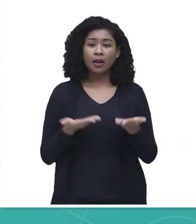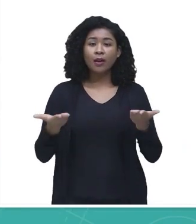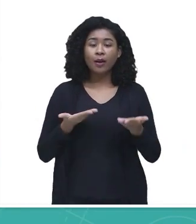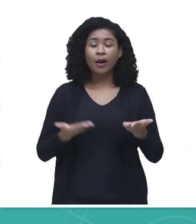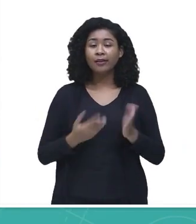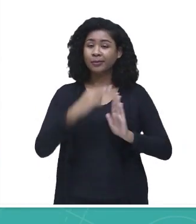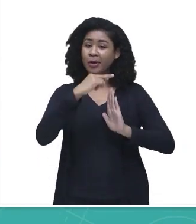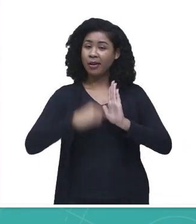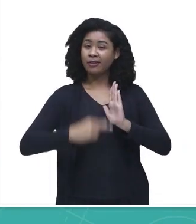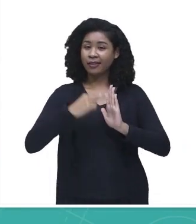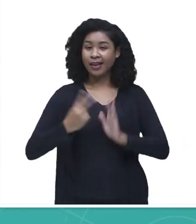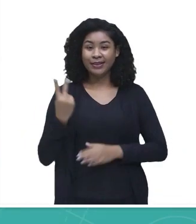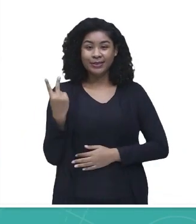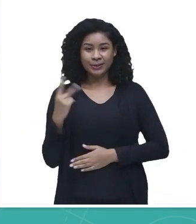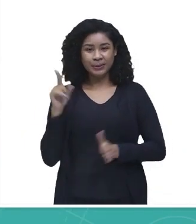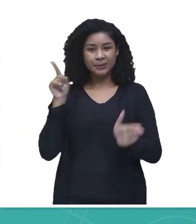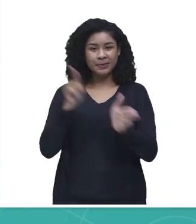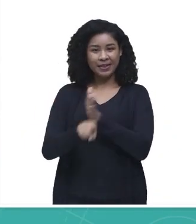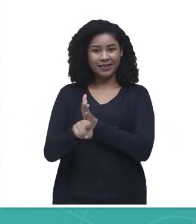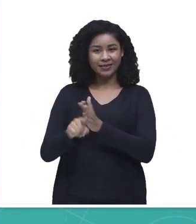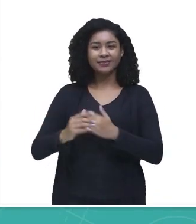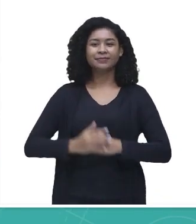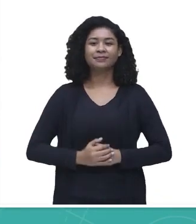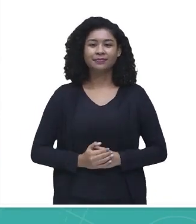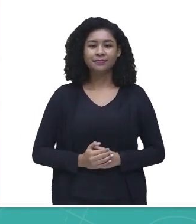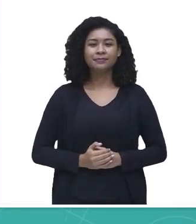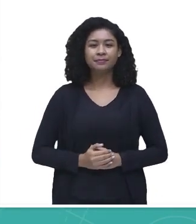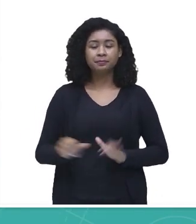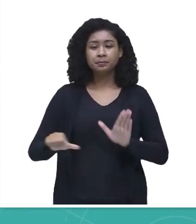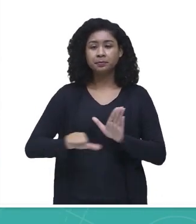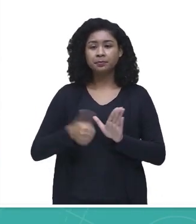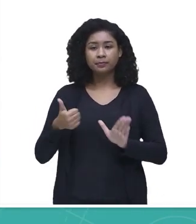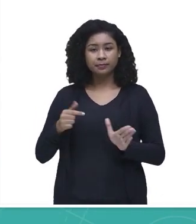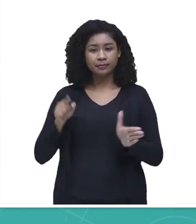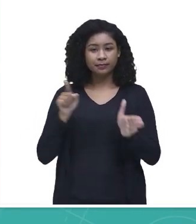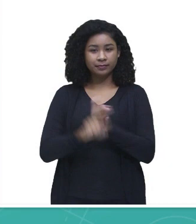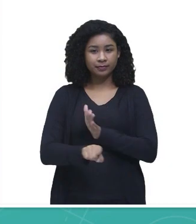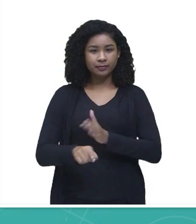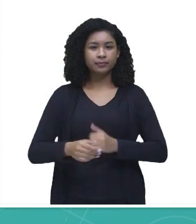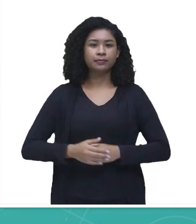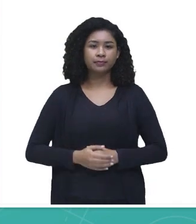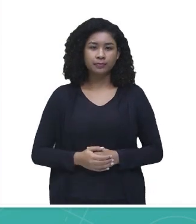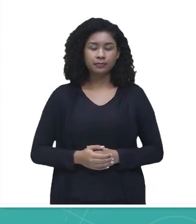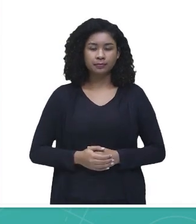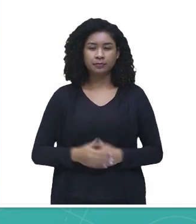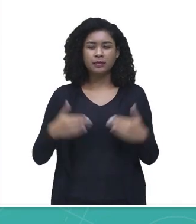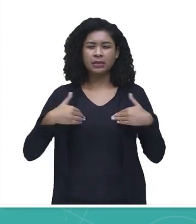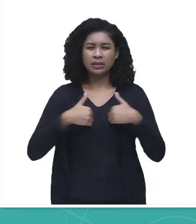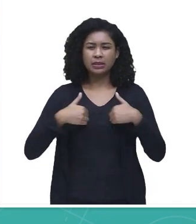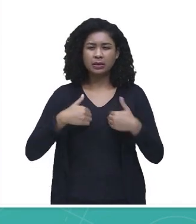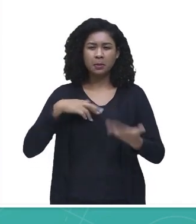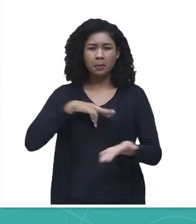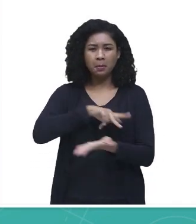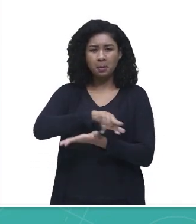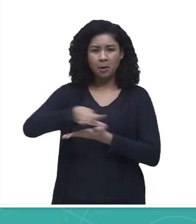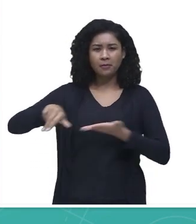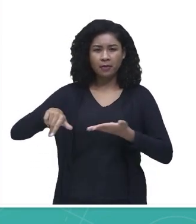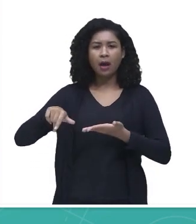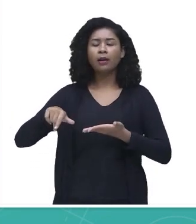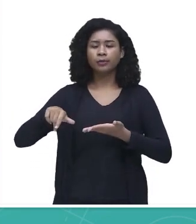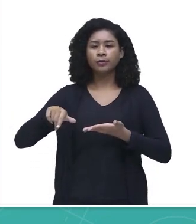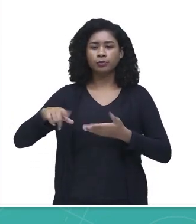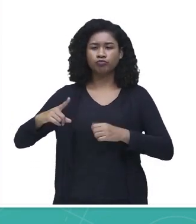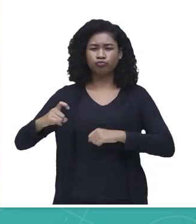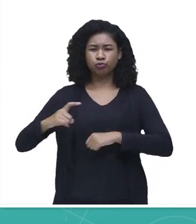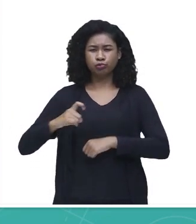ficaram para vocês fazerem. Na primeira questão, nos anelídeos, observa-se um tipo de respiração em que as